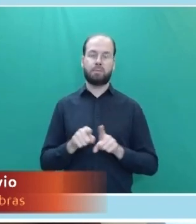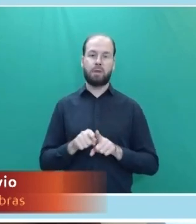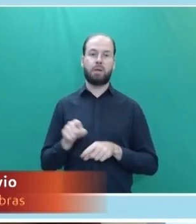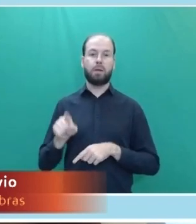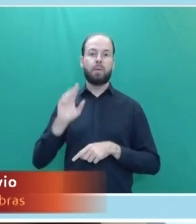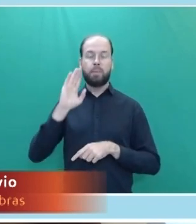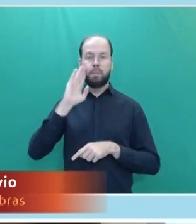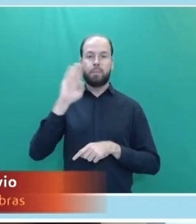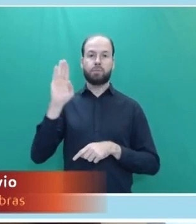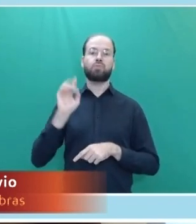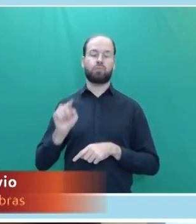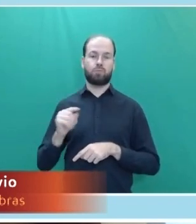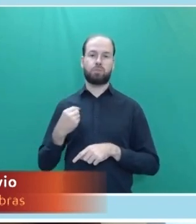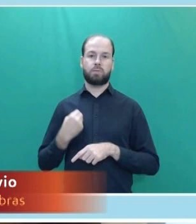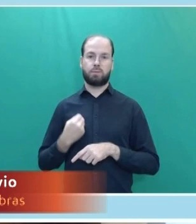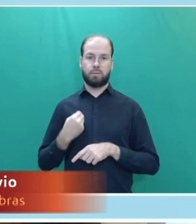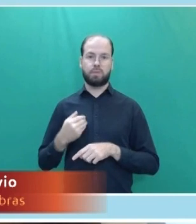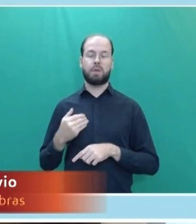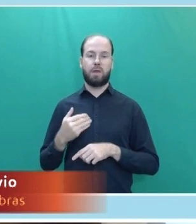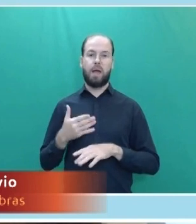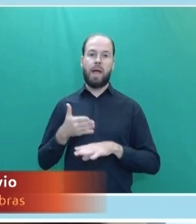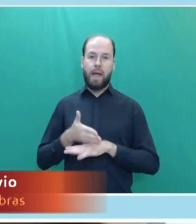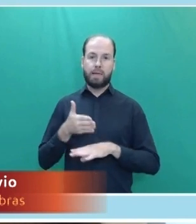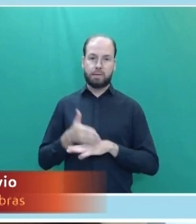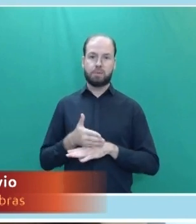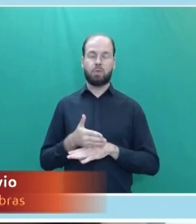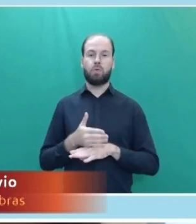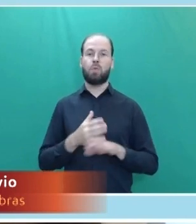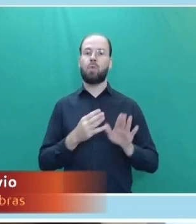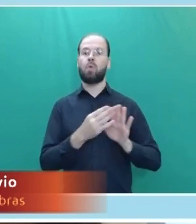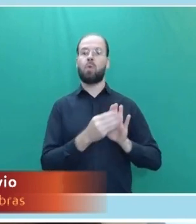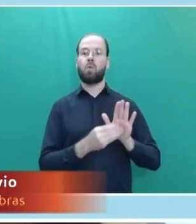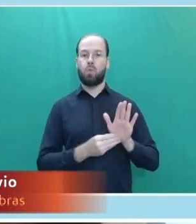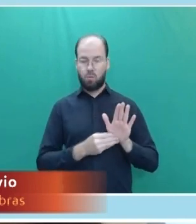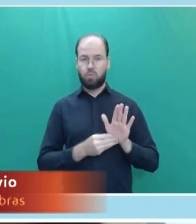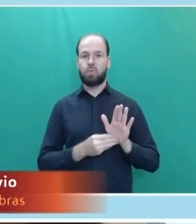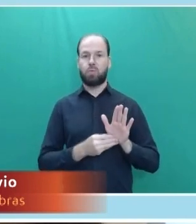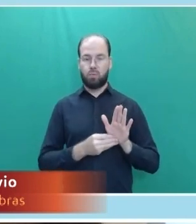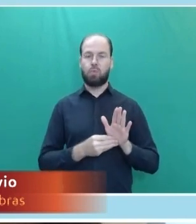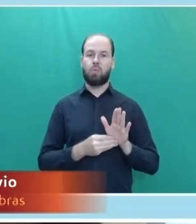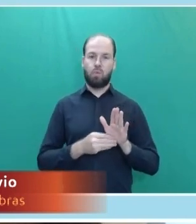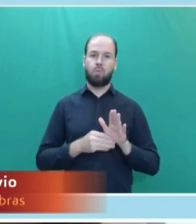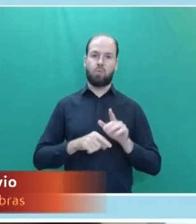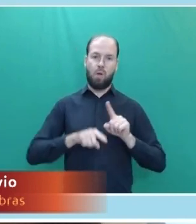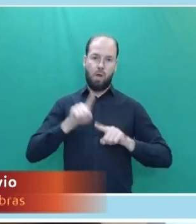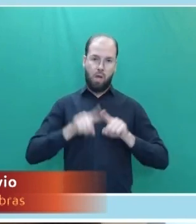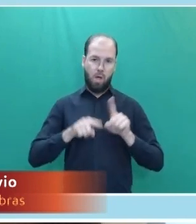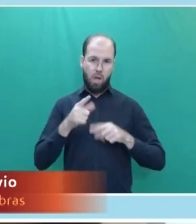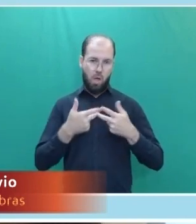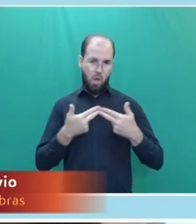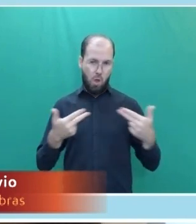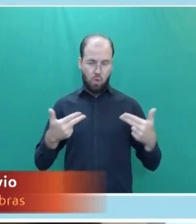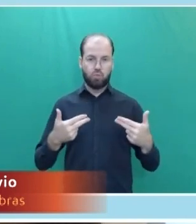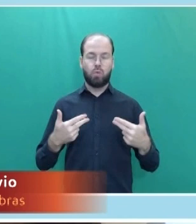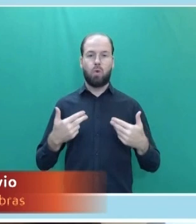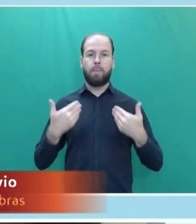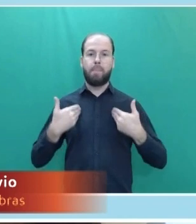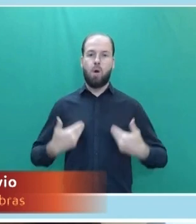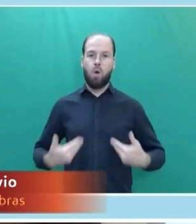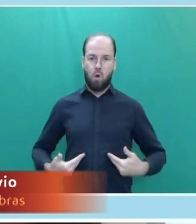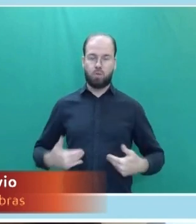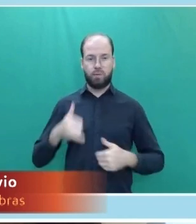de acesso a conteúdos eróticos com corpos transfemininos, sobretudo os